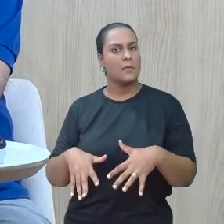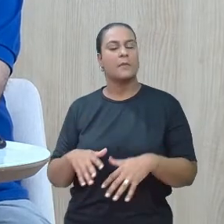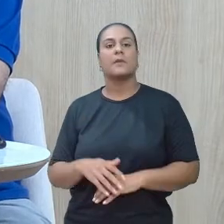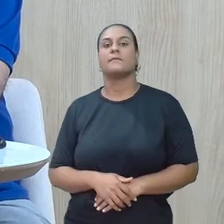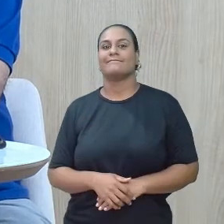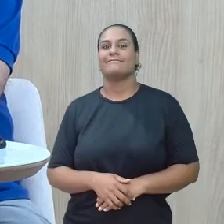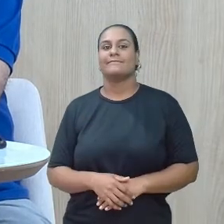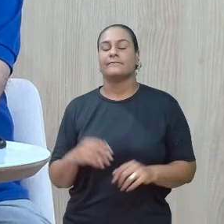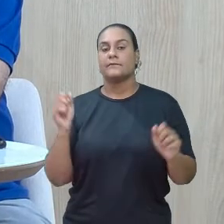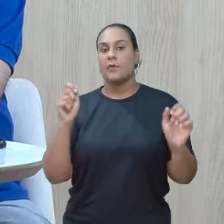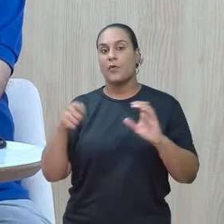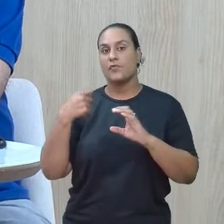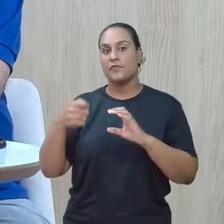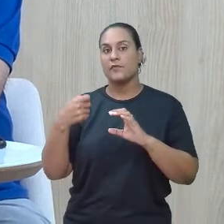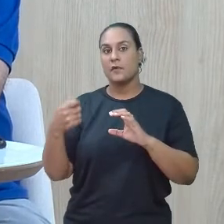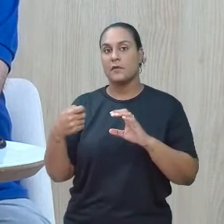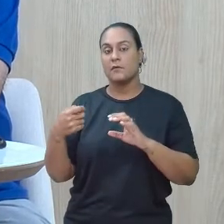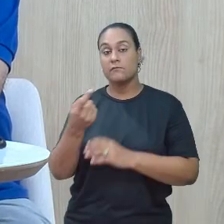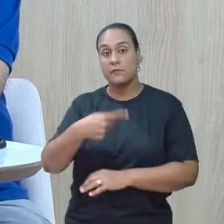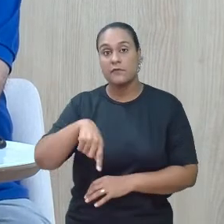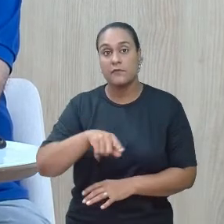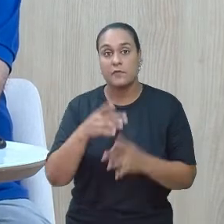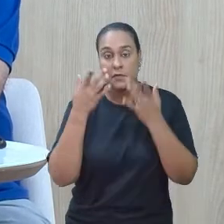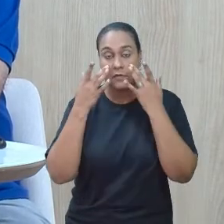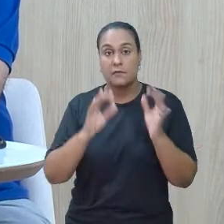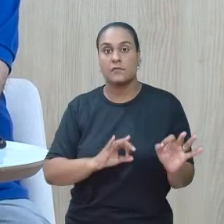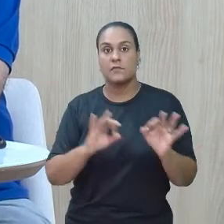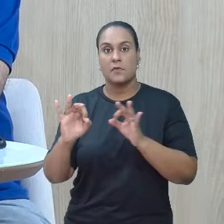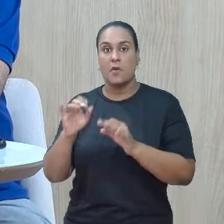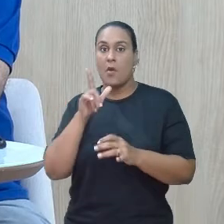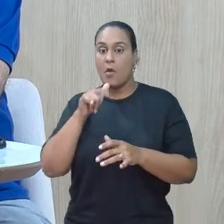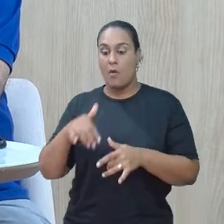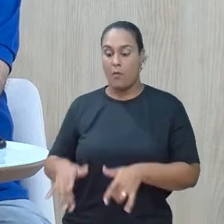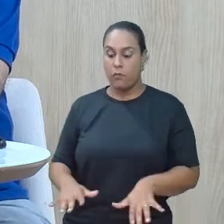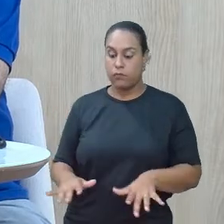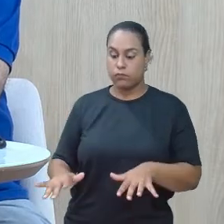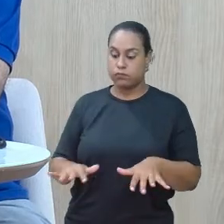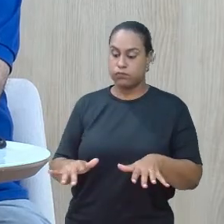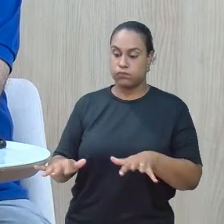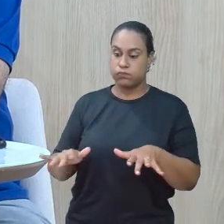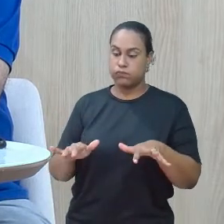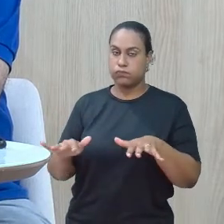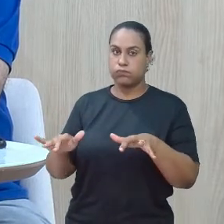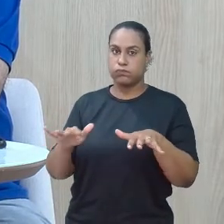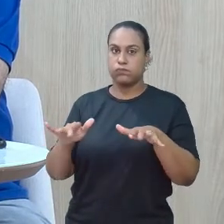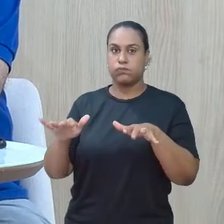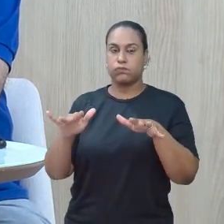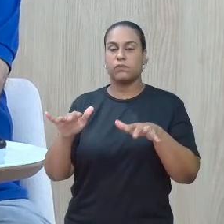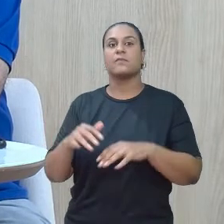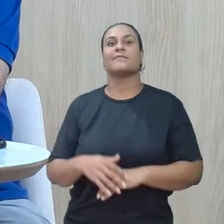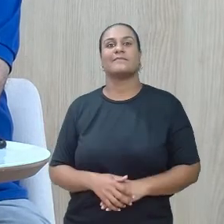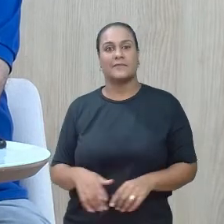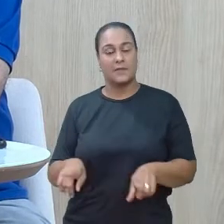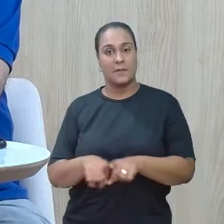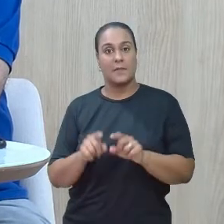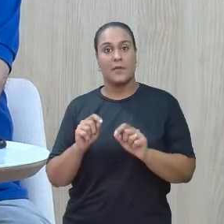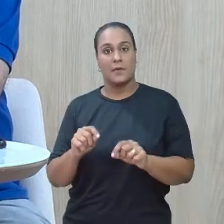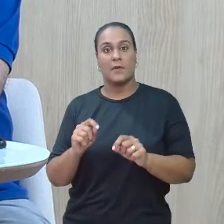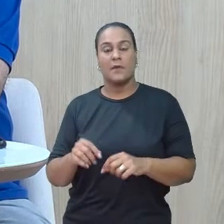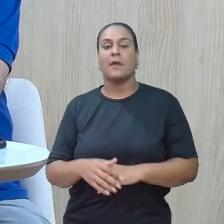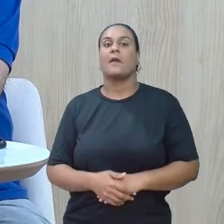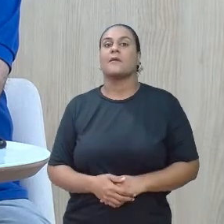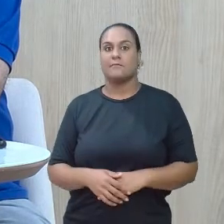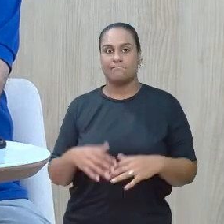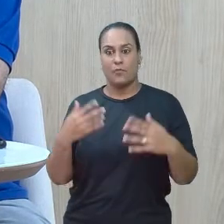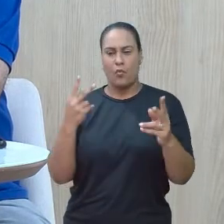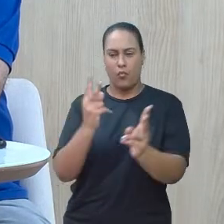em sua tela, nós vimos aí a questão de enchentes, a questão do quê? Do movimento